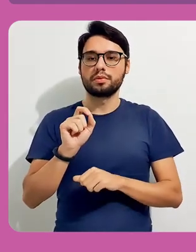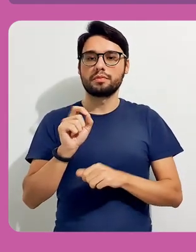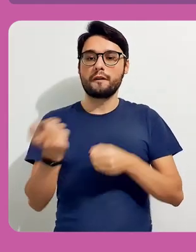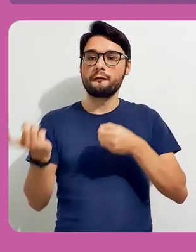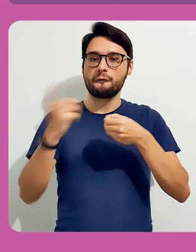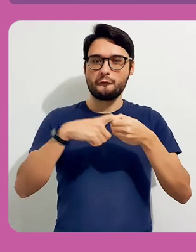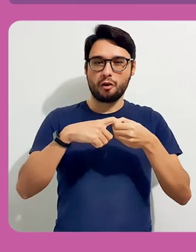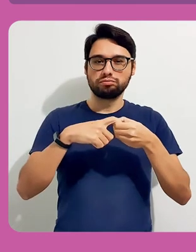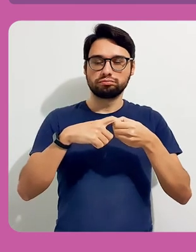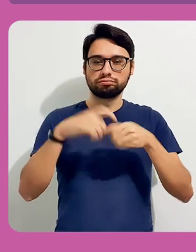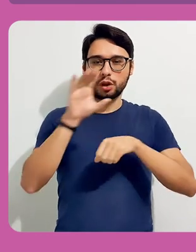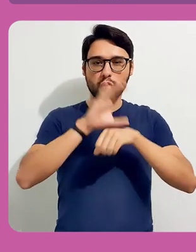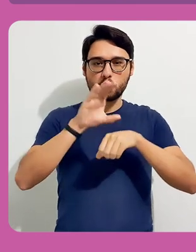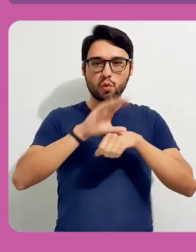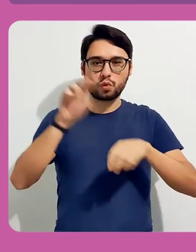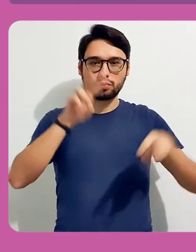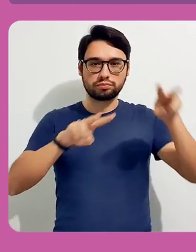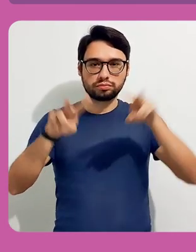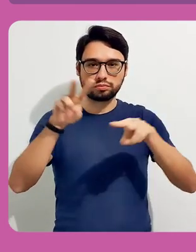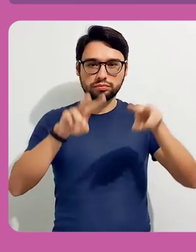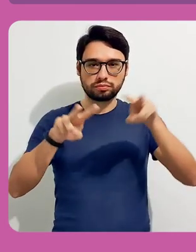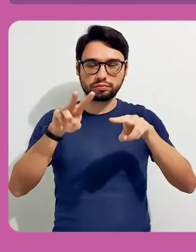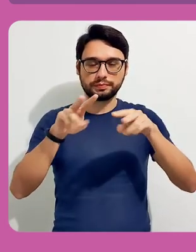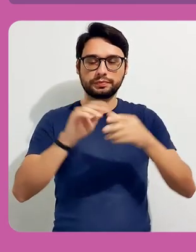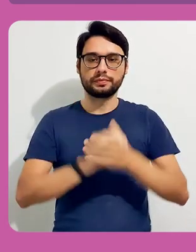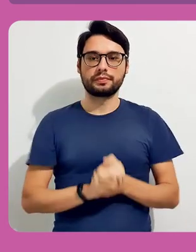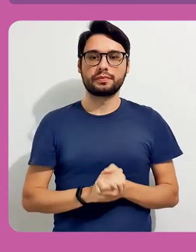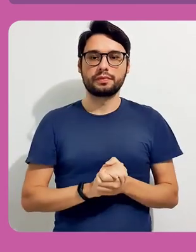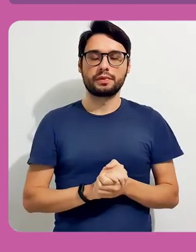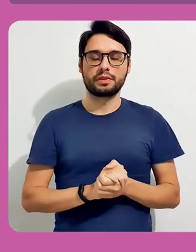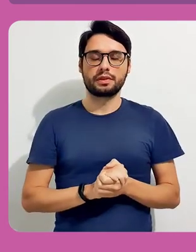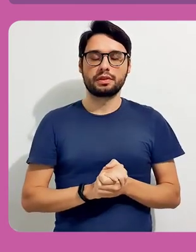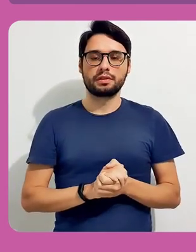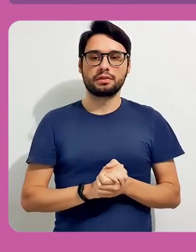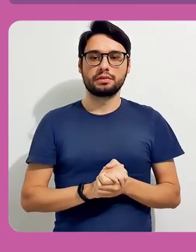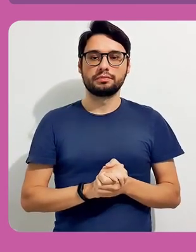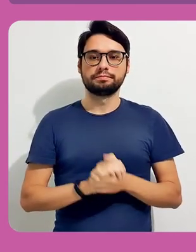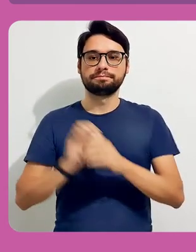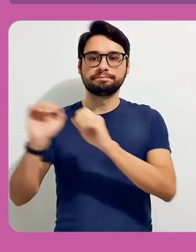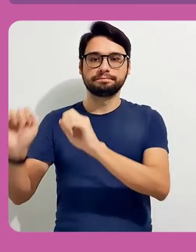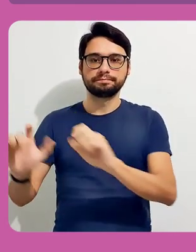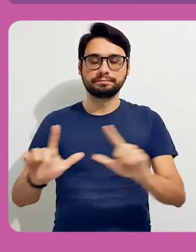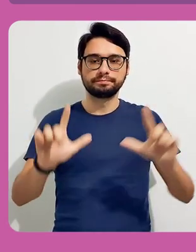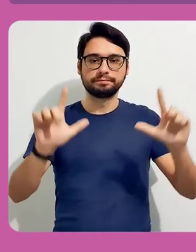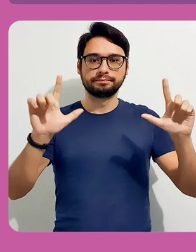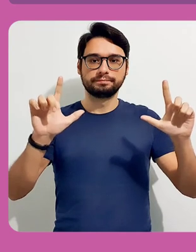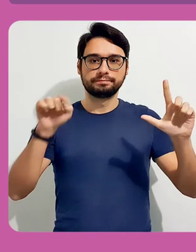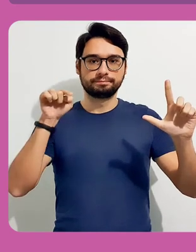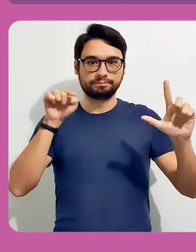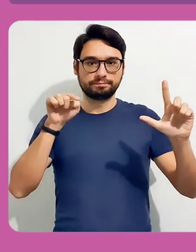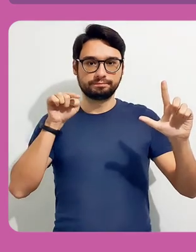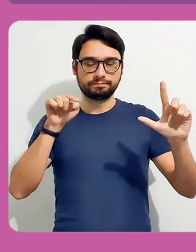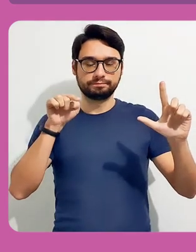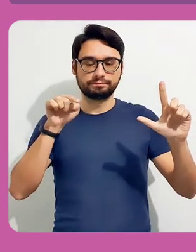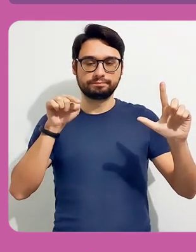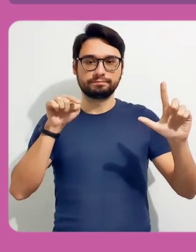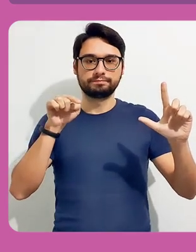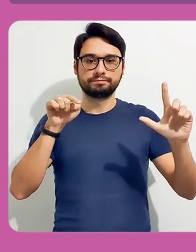volto no meu curso, ao clicar sobre a página em